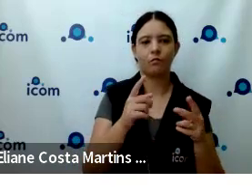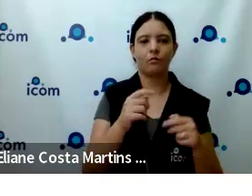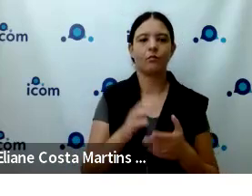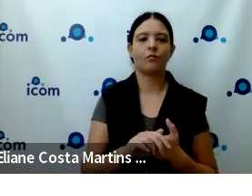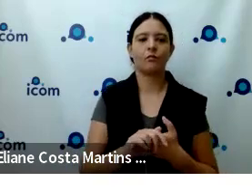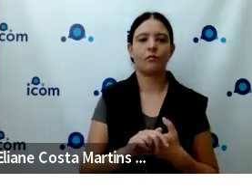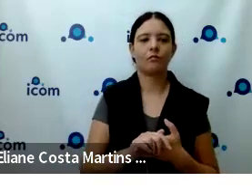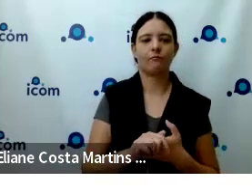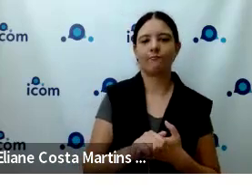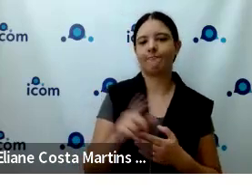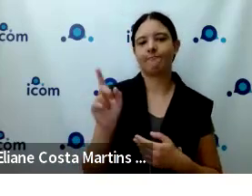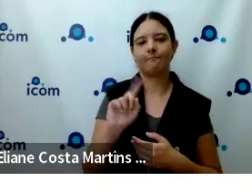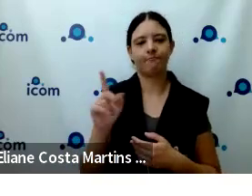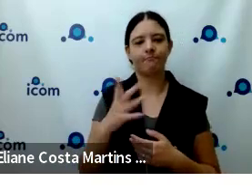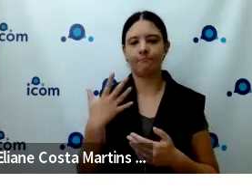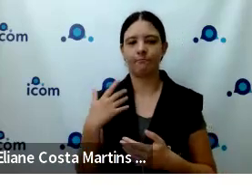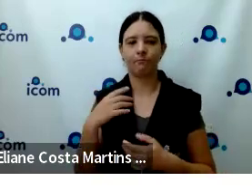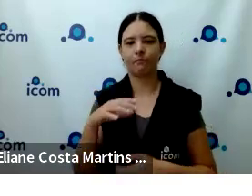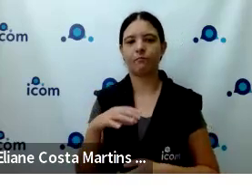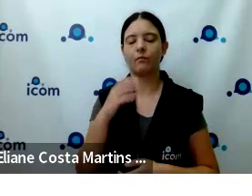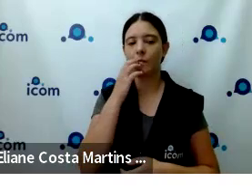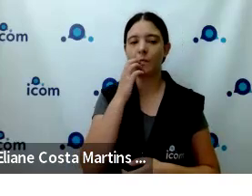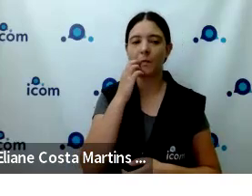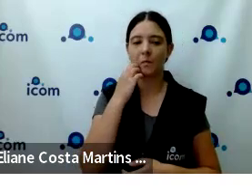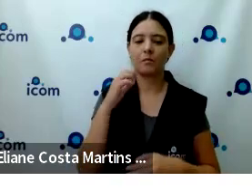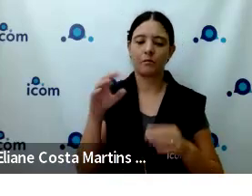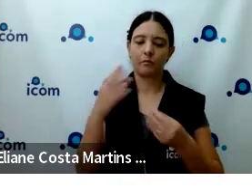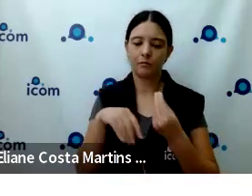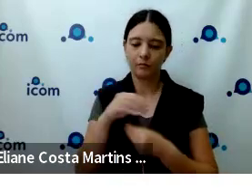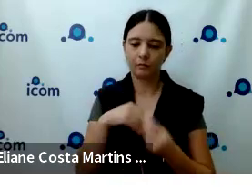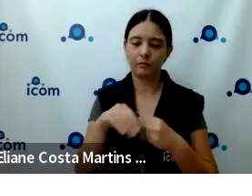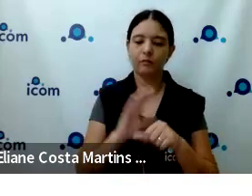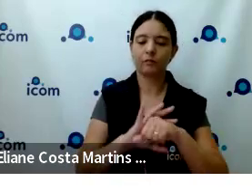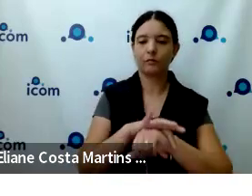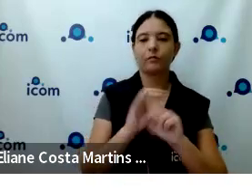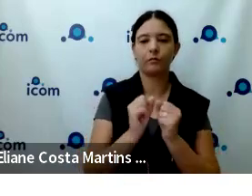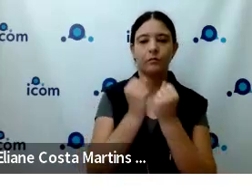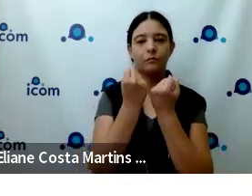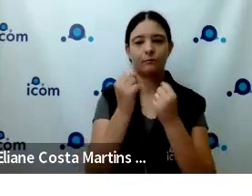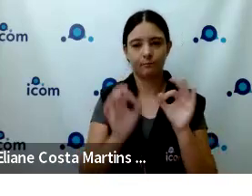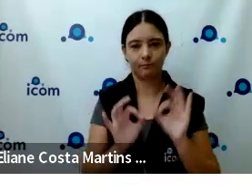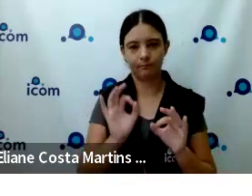de não aplicação. Ambos são meios de defender a segurança jurídica.